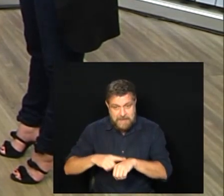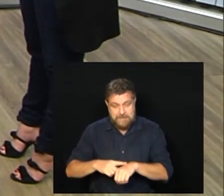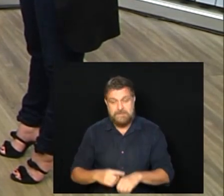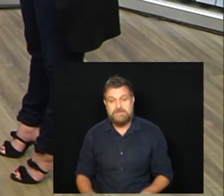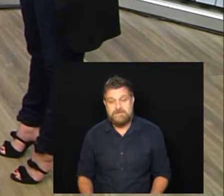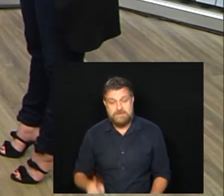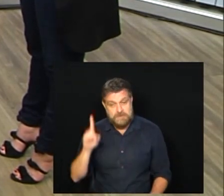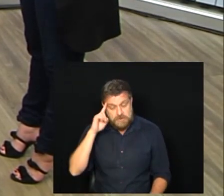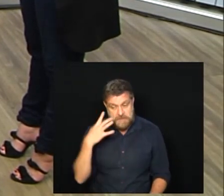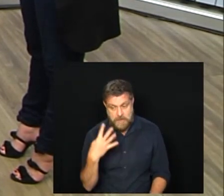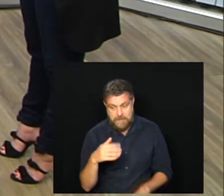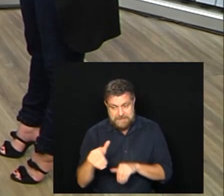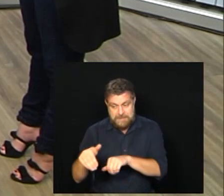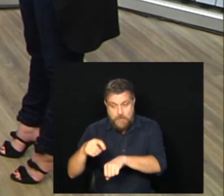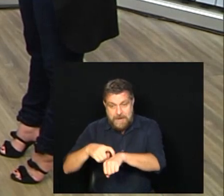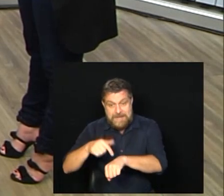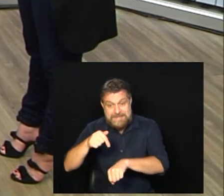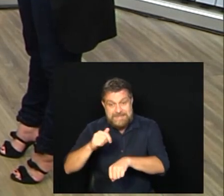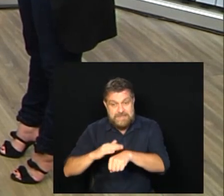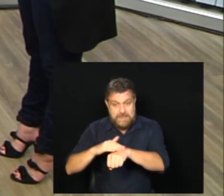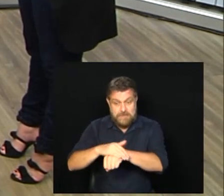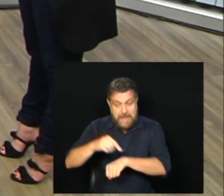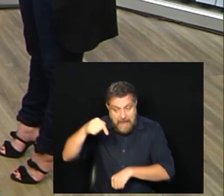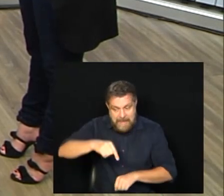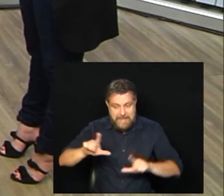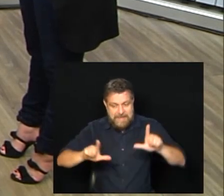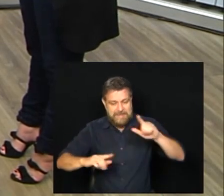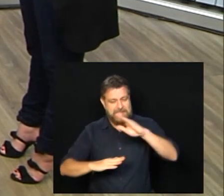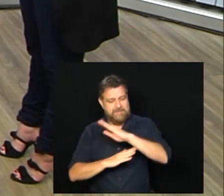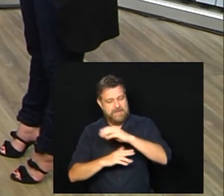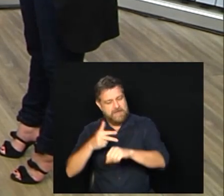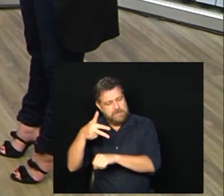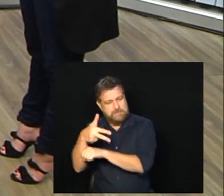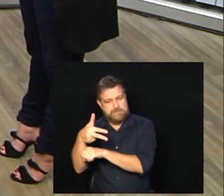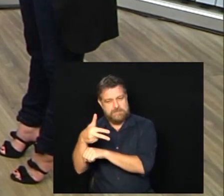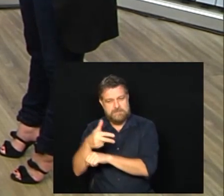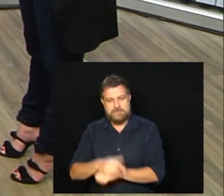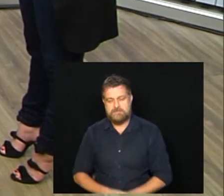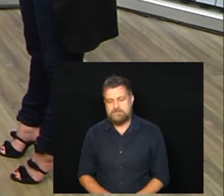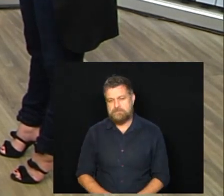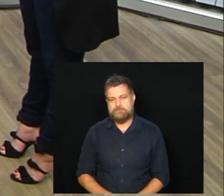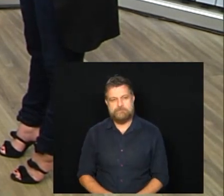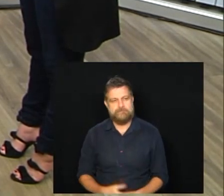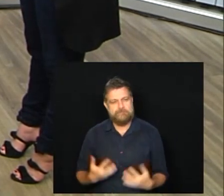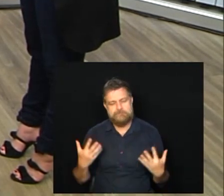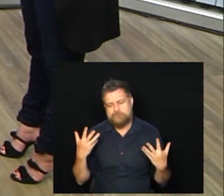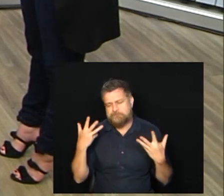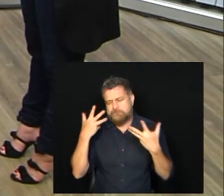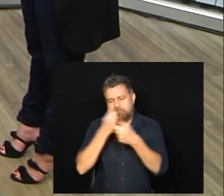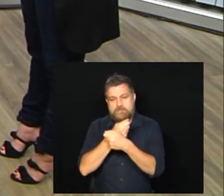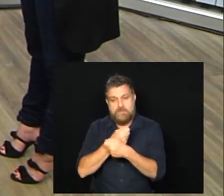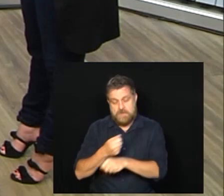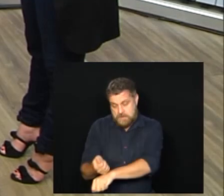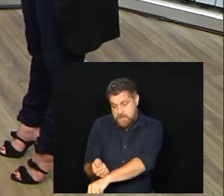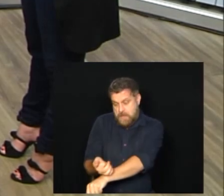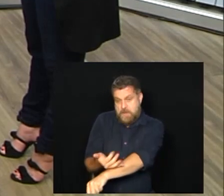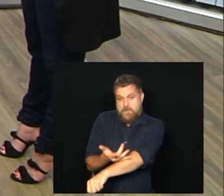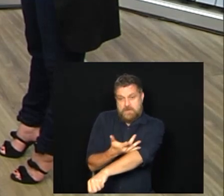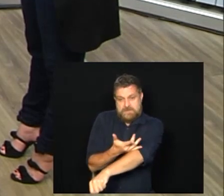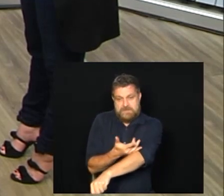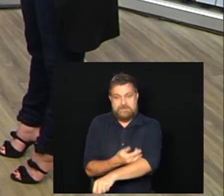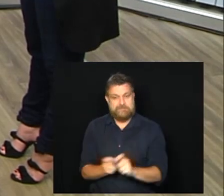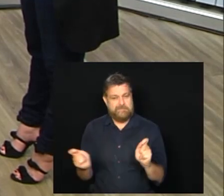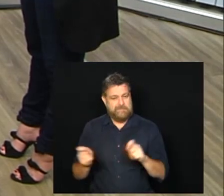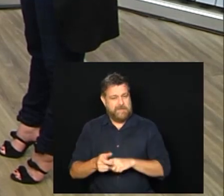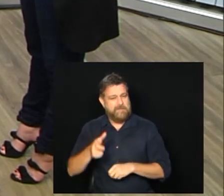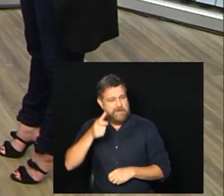de setembro, 7 horas da noite, aqui na TV Câmara Campinas, uma apresentação muito bacana e emocionante, vale a